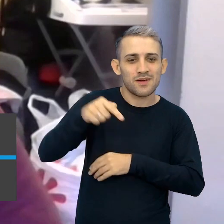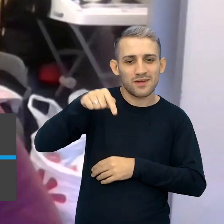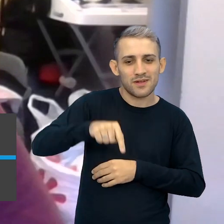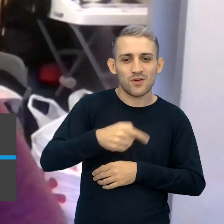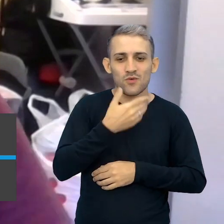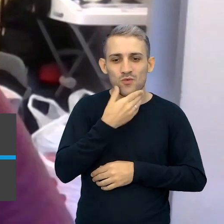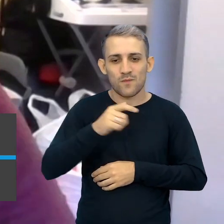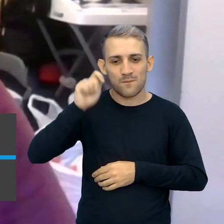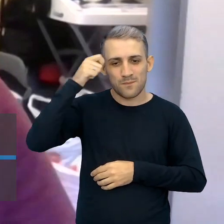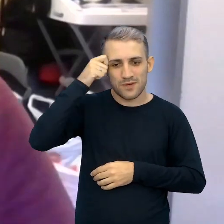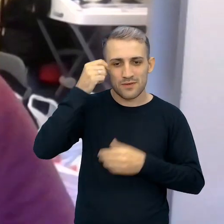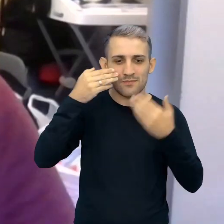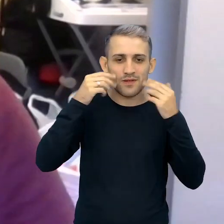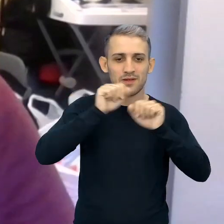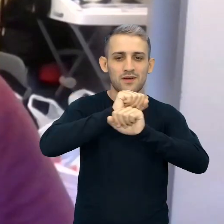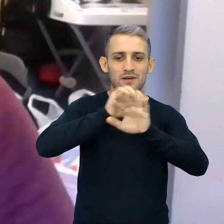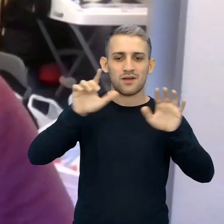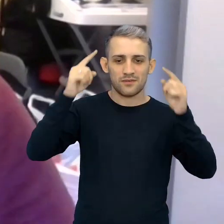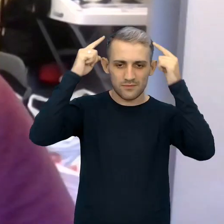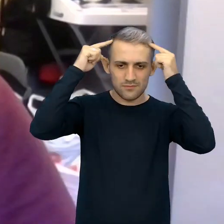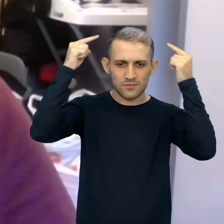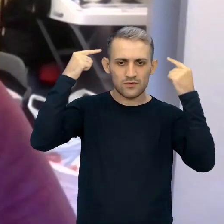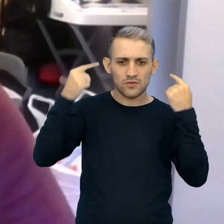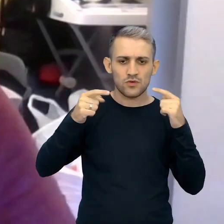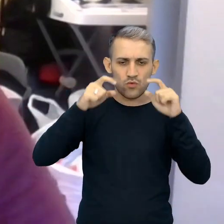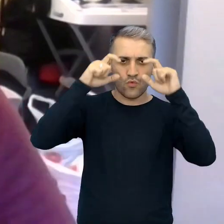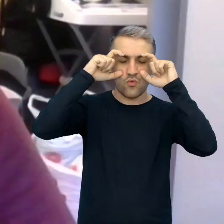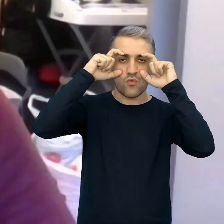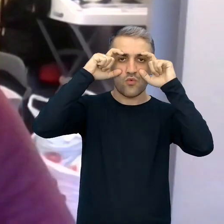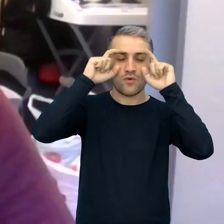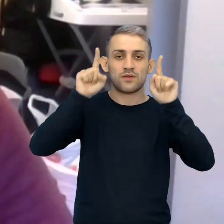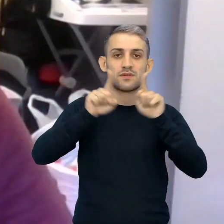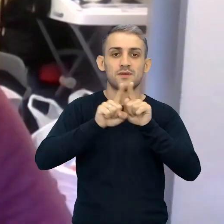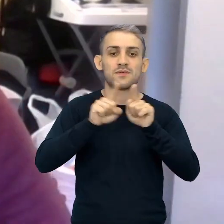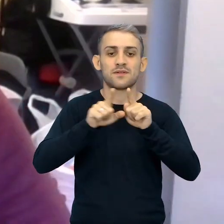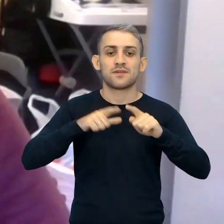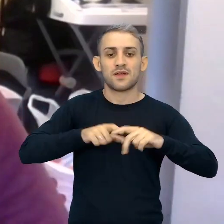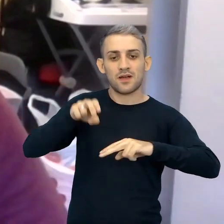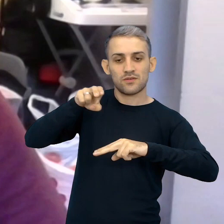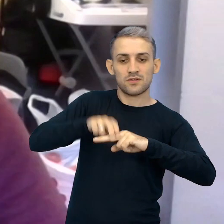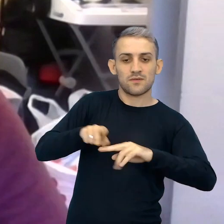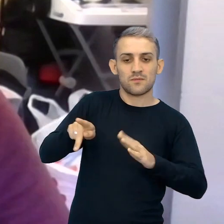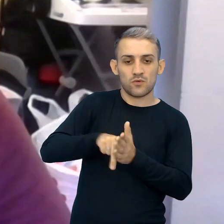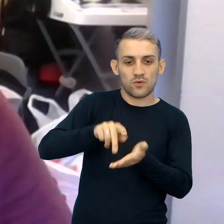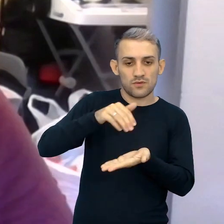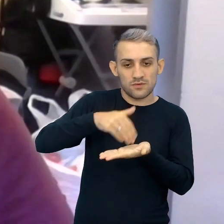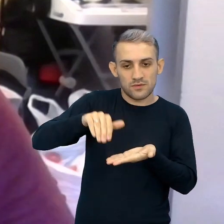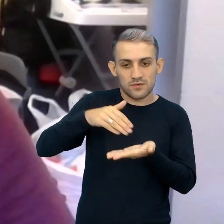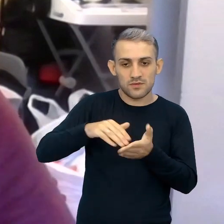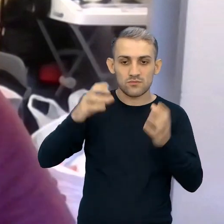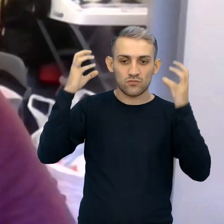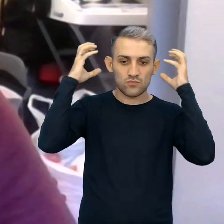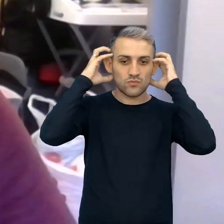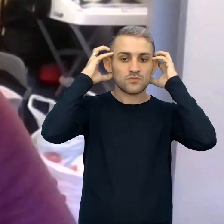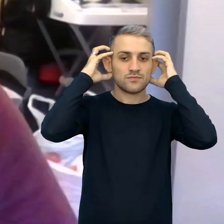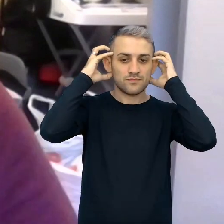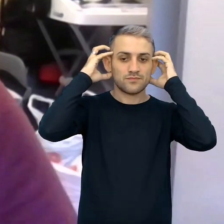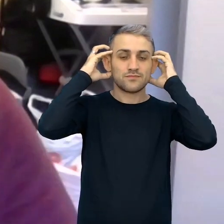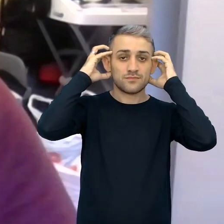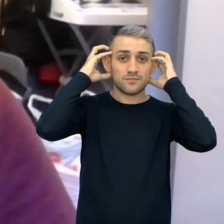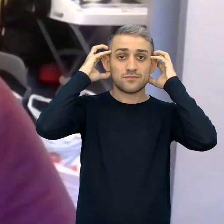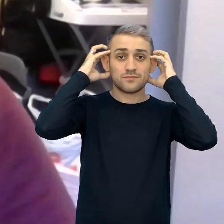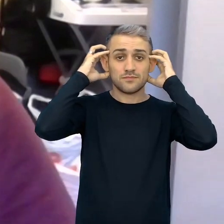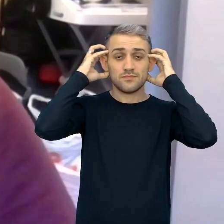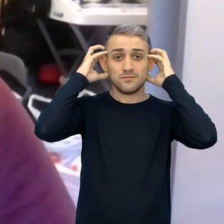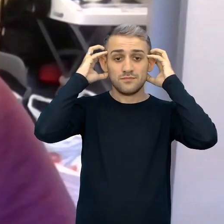homem negro de pele clara, tenho cabelo cacheado, uso óculos, estou na minha cadeira de escritório com fone de ouvido ao redor da minha